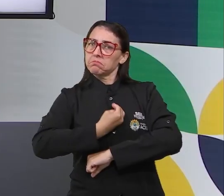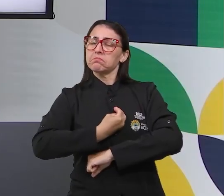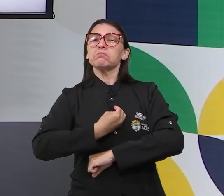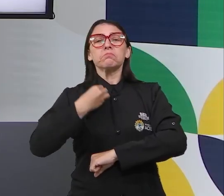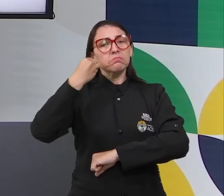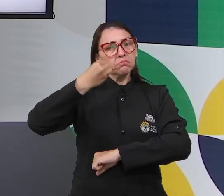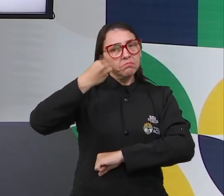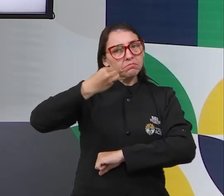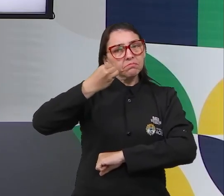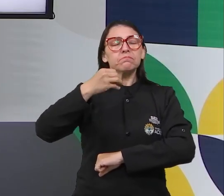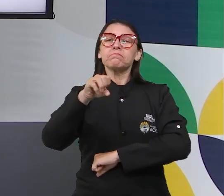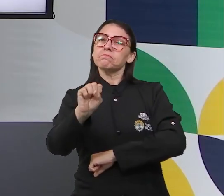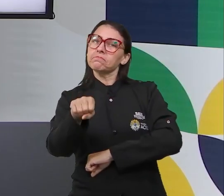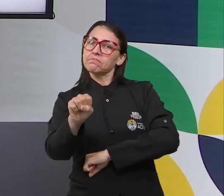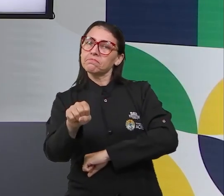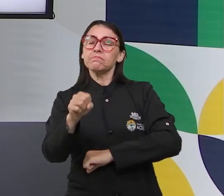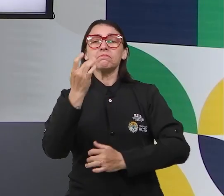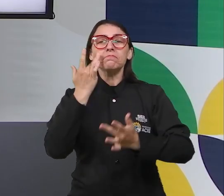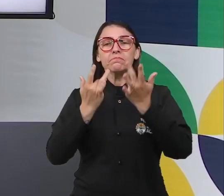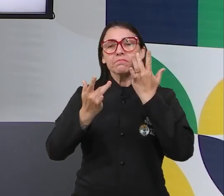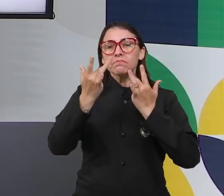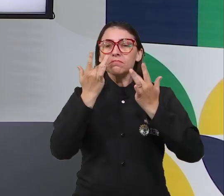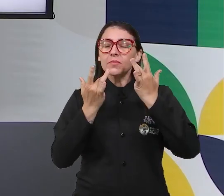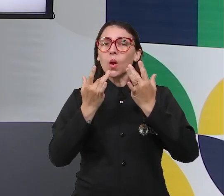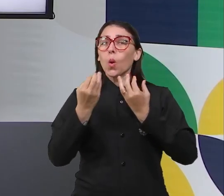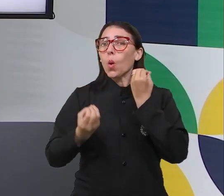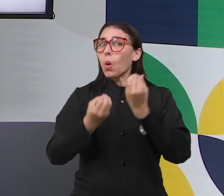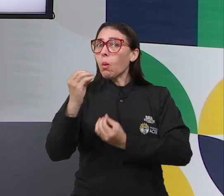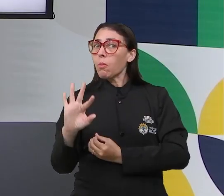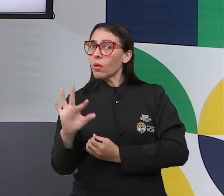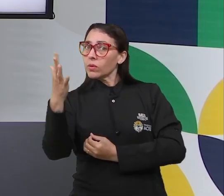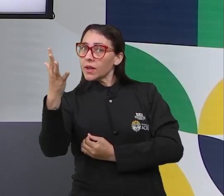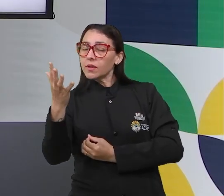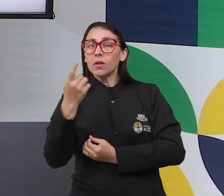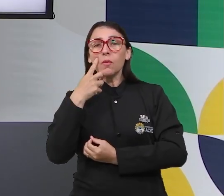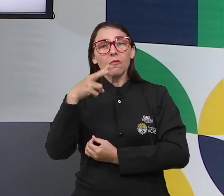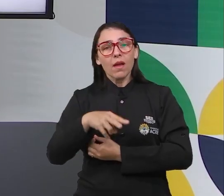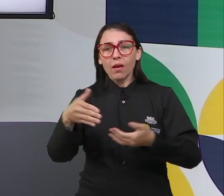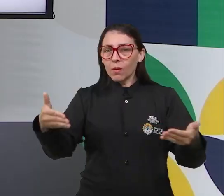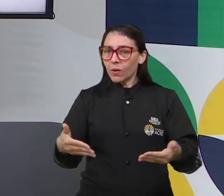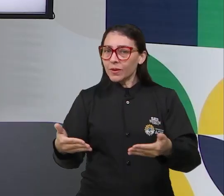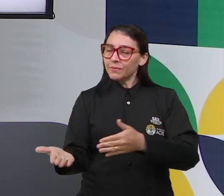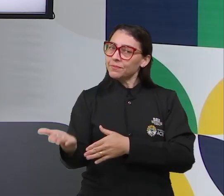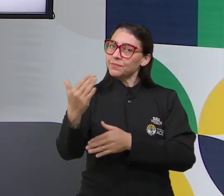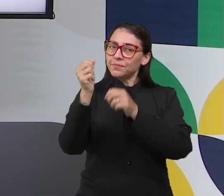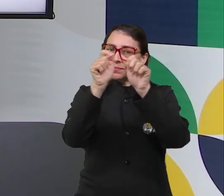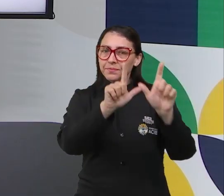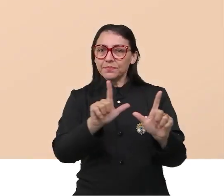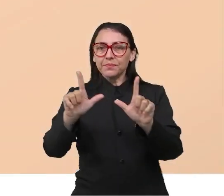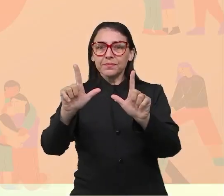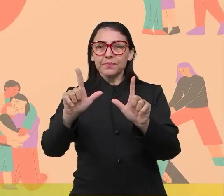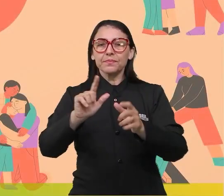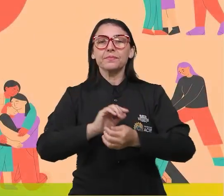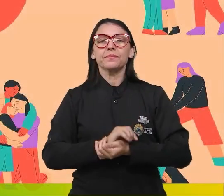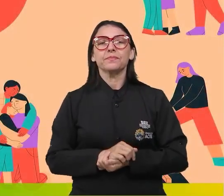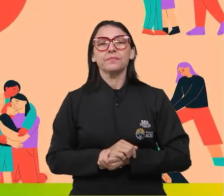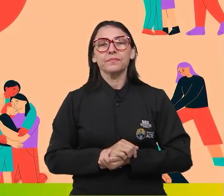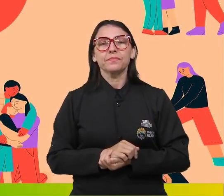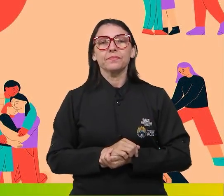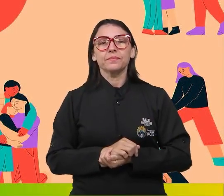podem vivenciar o teatro. Como isso acontece, nós vamos ver agora. Observem aqui a nossa tela.